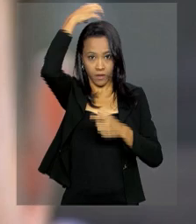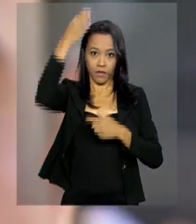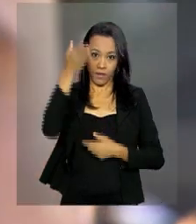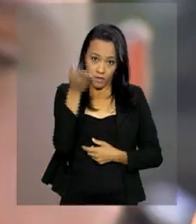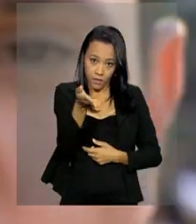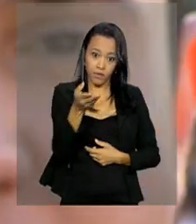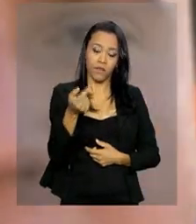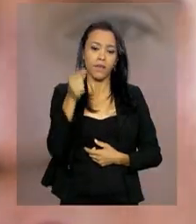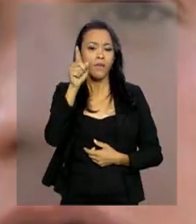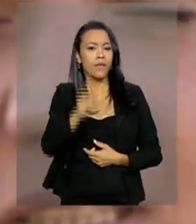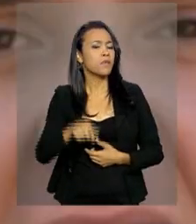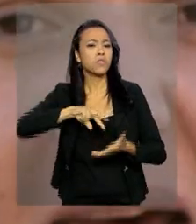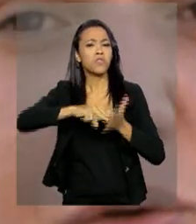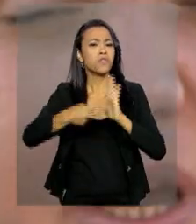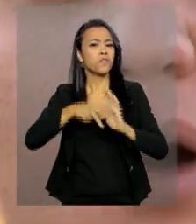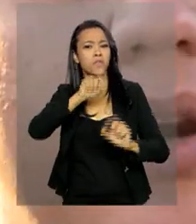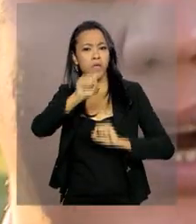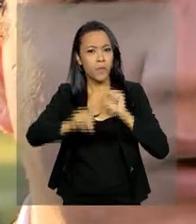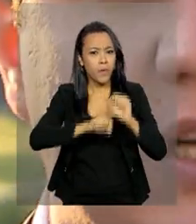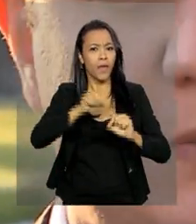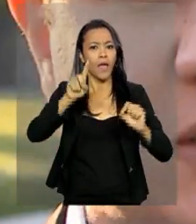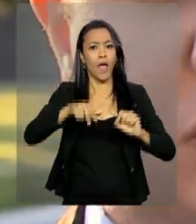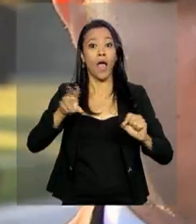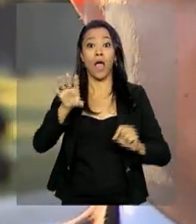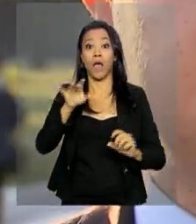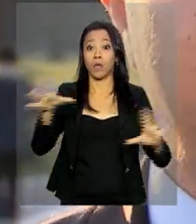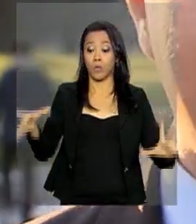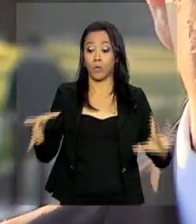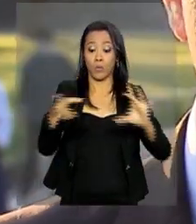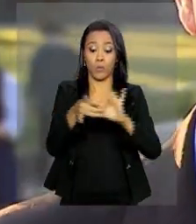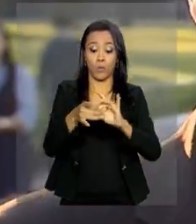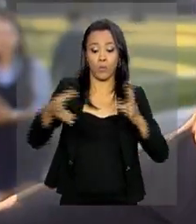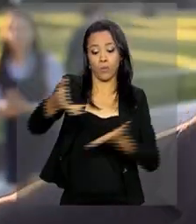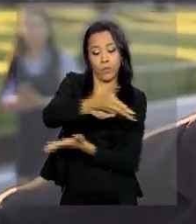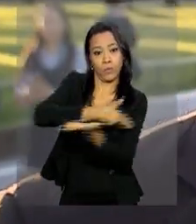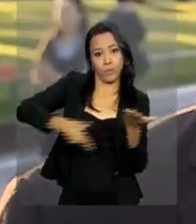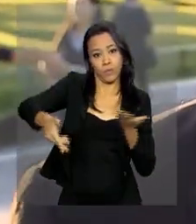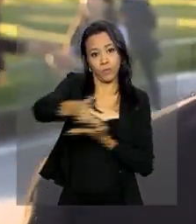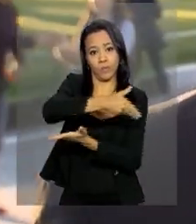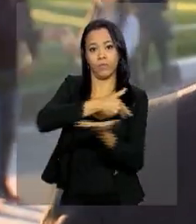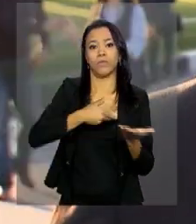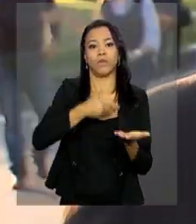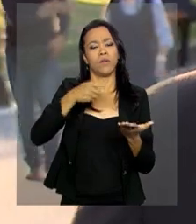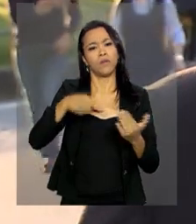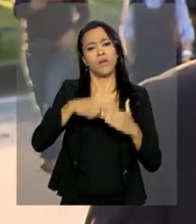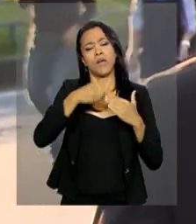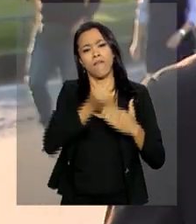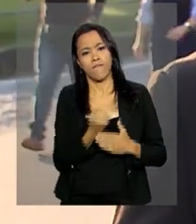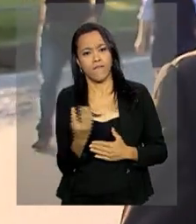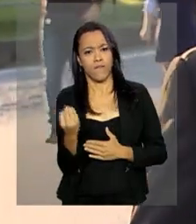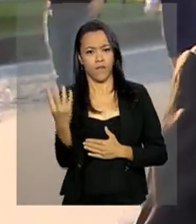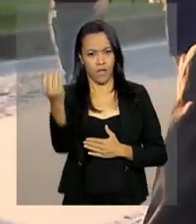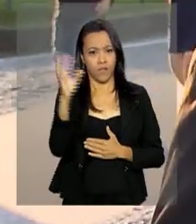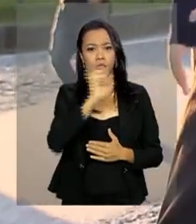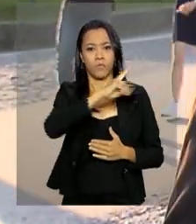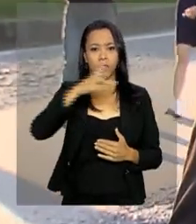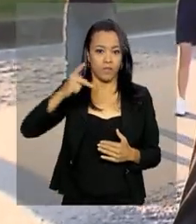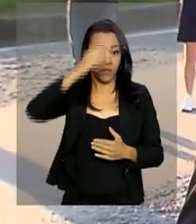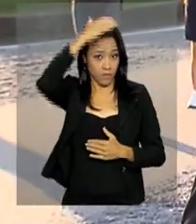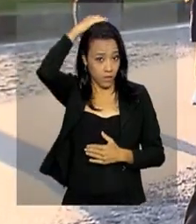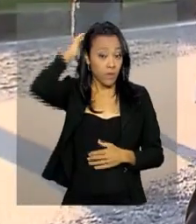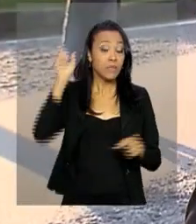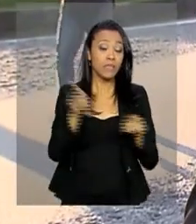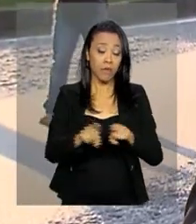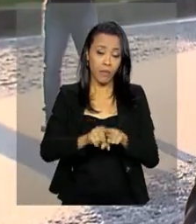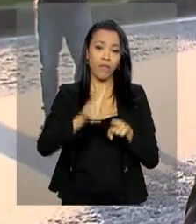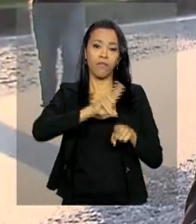rito que simboliza o estado e a união das pessoas no país asiático ao longo da viagem o presidente também vai ter uma